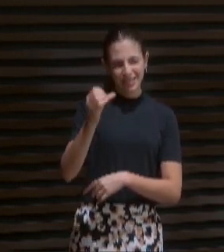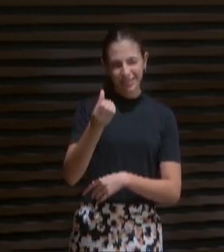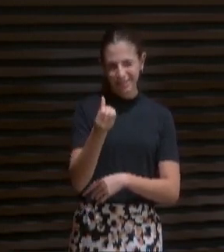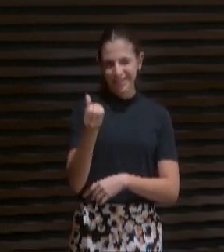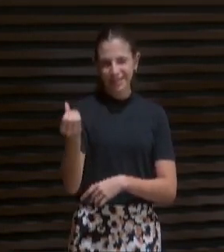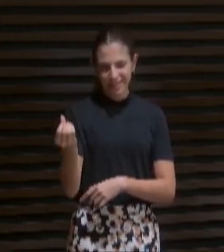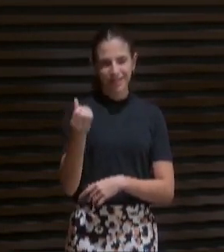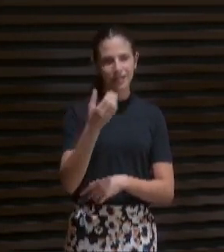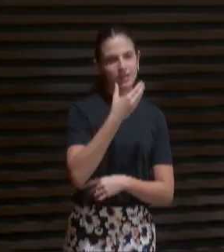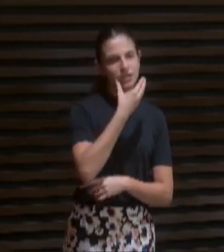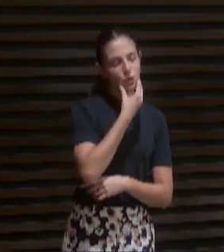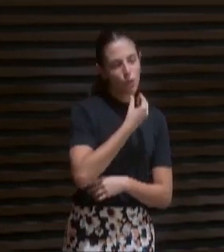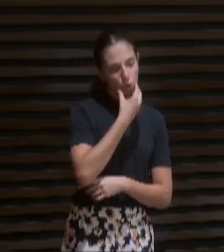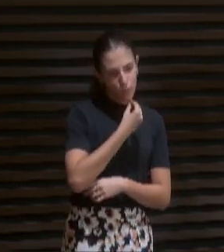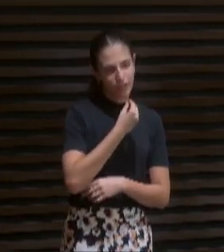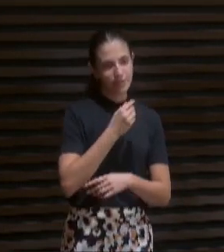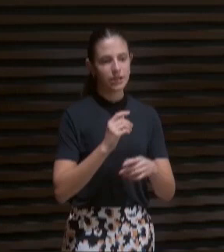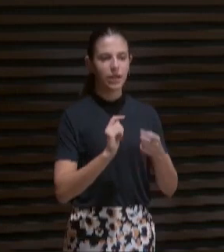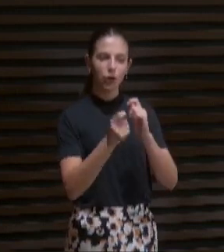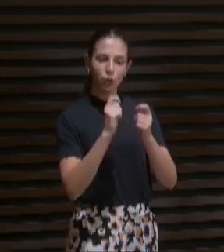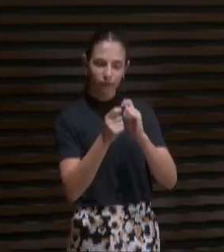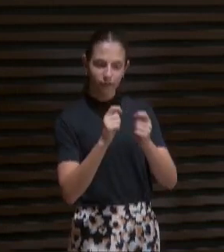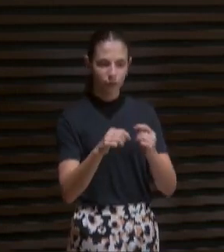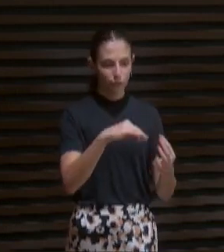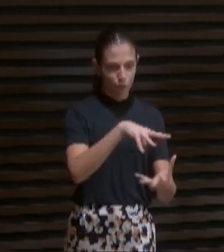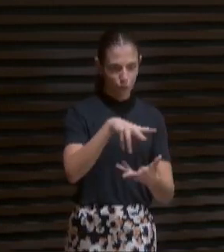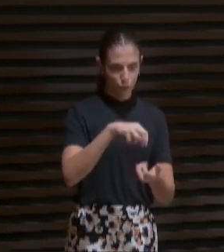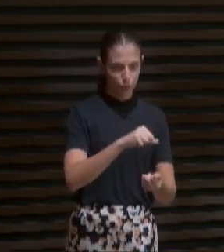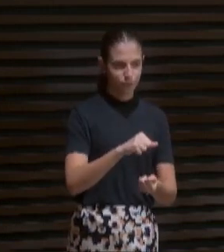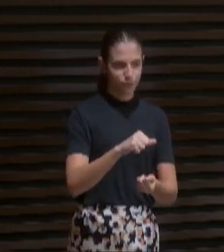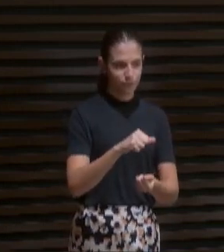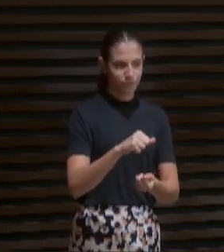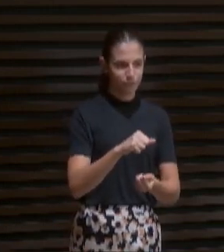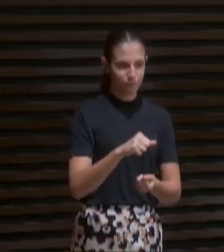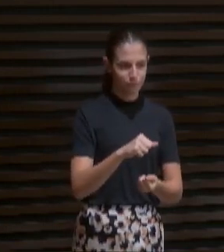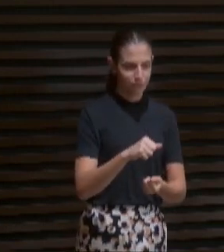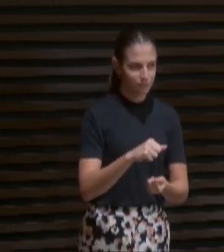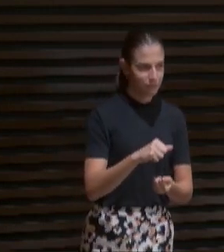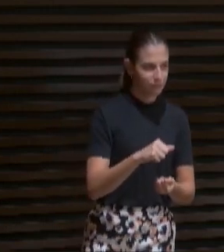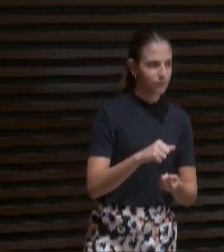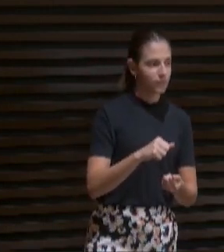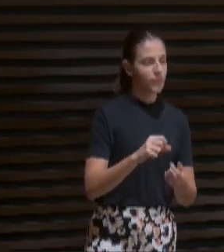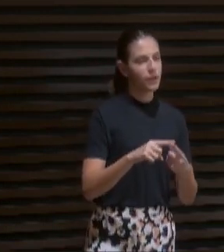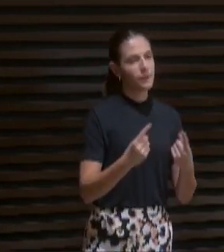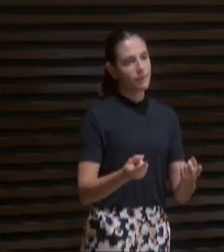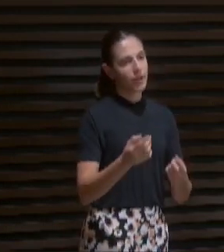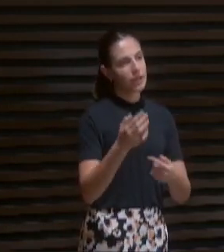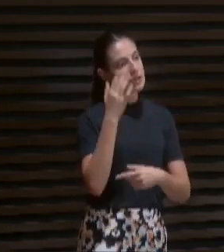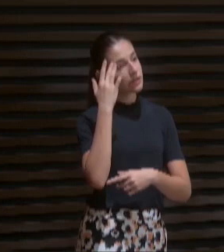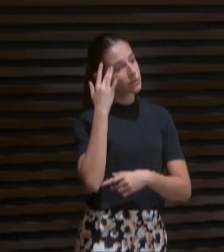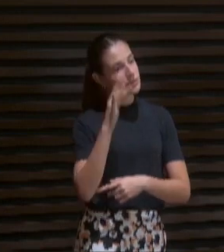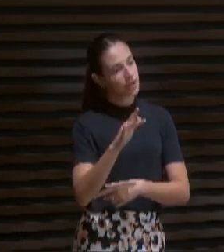666 homens que governam este mundo. A gente não sabe porque é